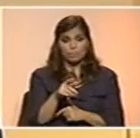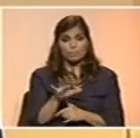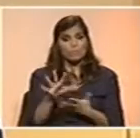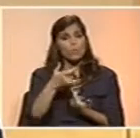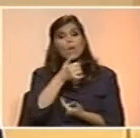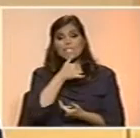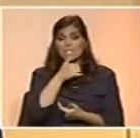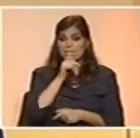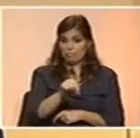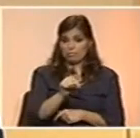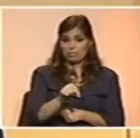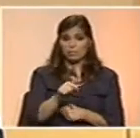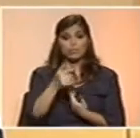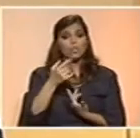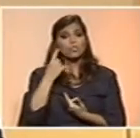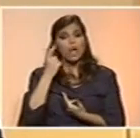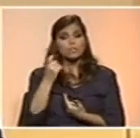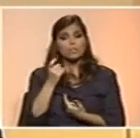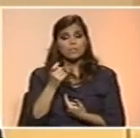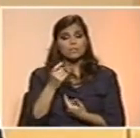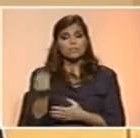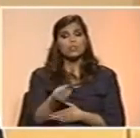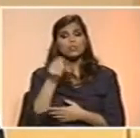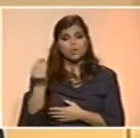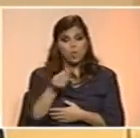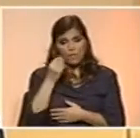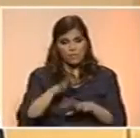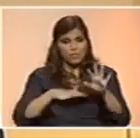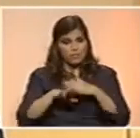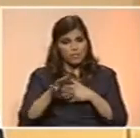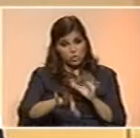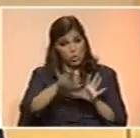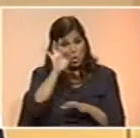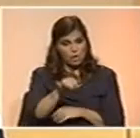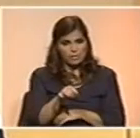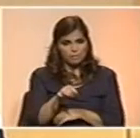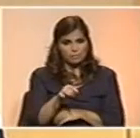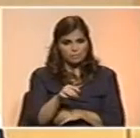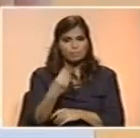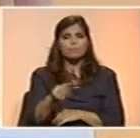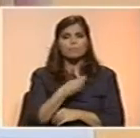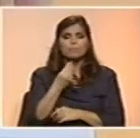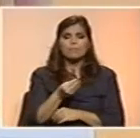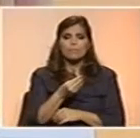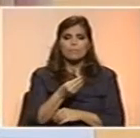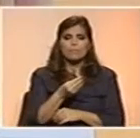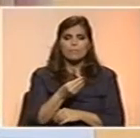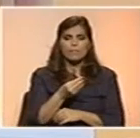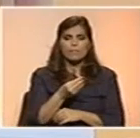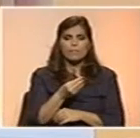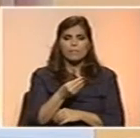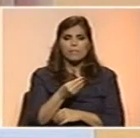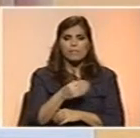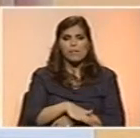que se verifica é que tendencialmente são os mais jovens atualmente a fazer estas opções. Mais jovens, estamos a falar de pessoas... Estamos a falar a partir dos